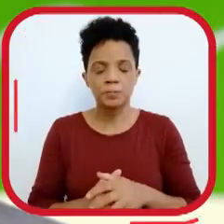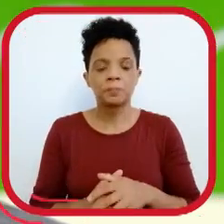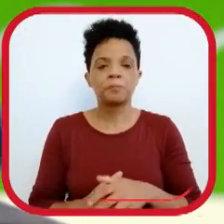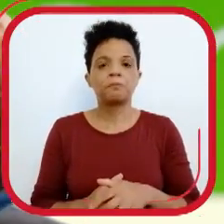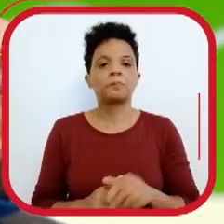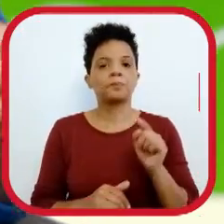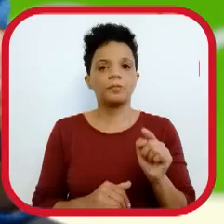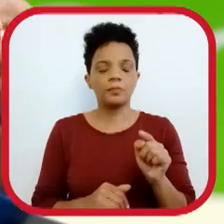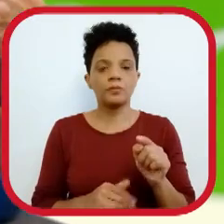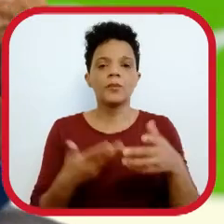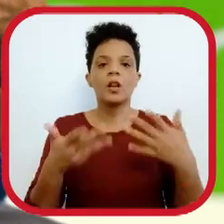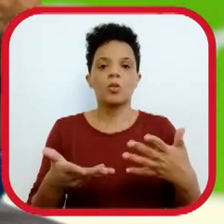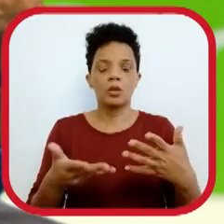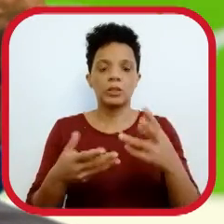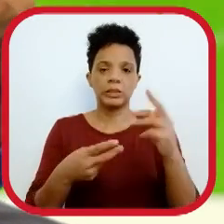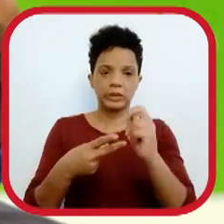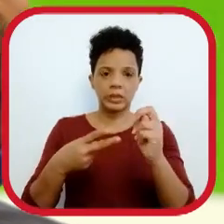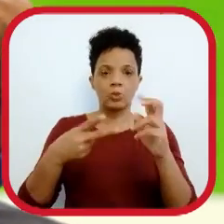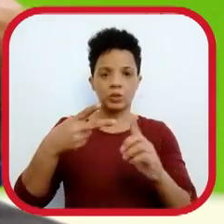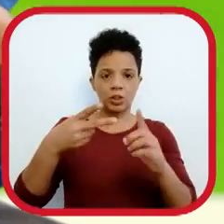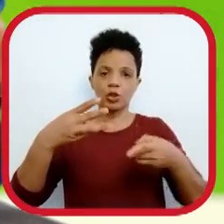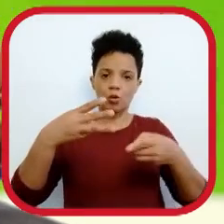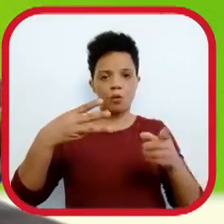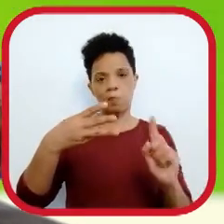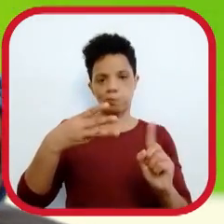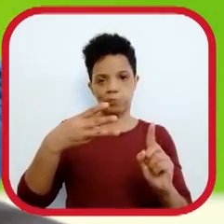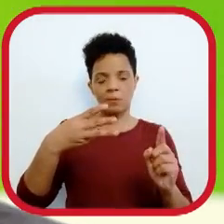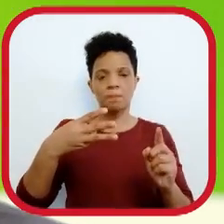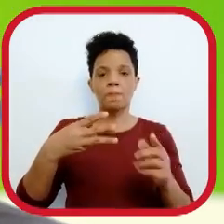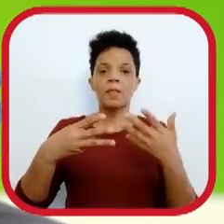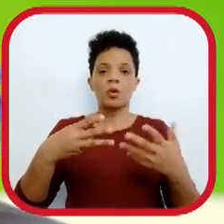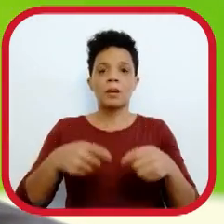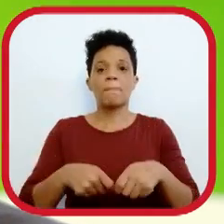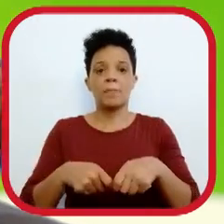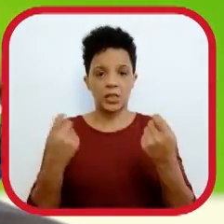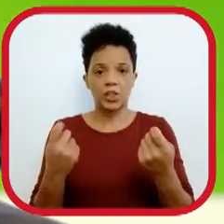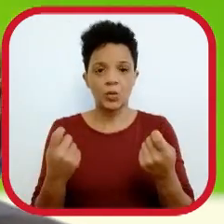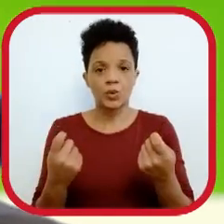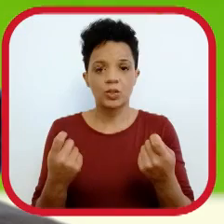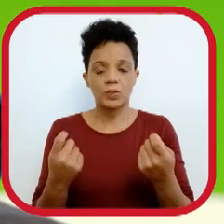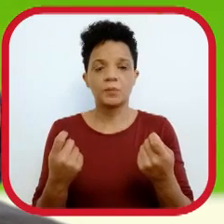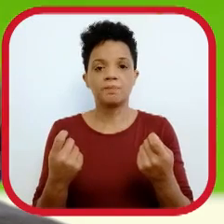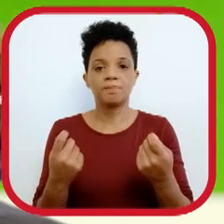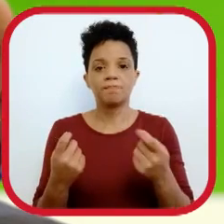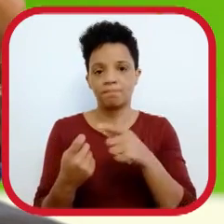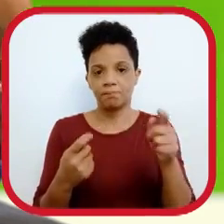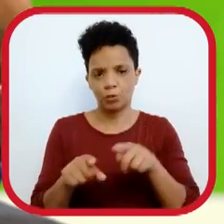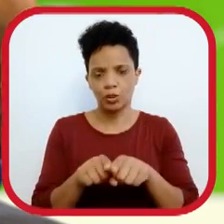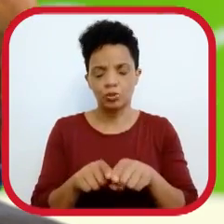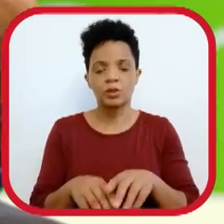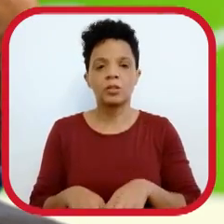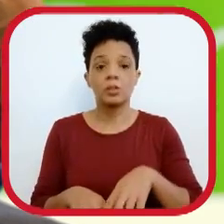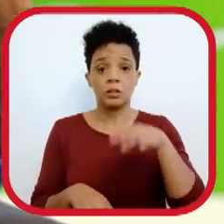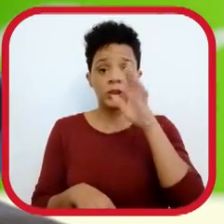e mais, 15 anos, já não vão para terceiro, sexto e nono. E, portanto, os partidos,